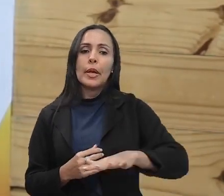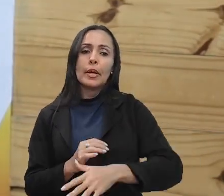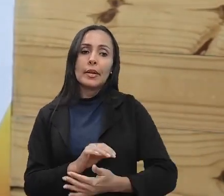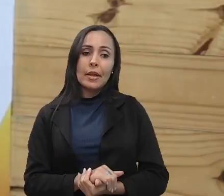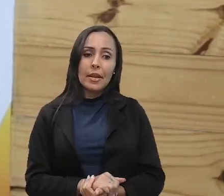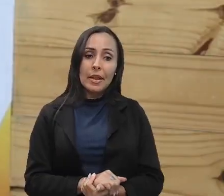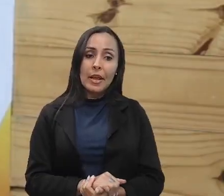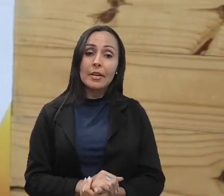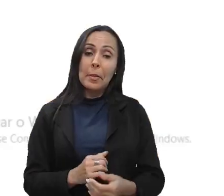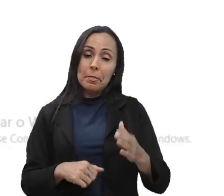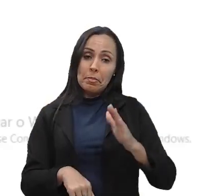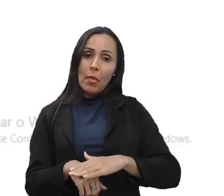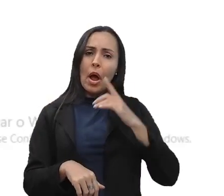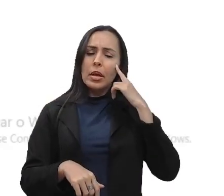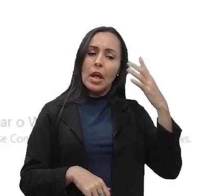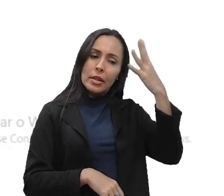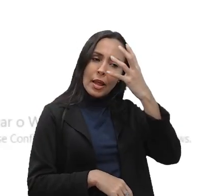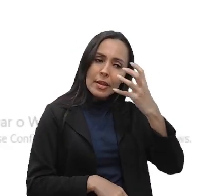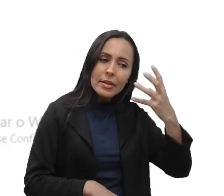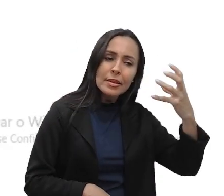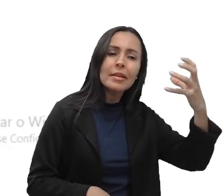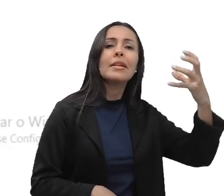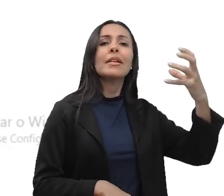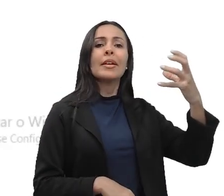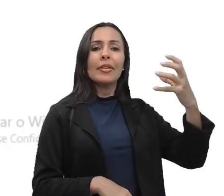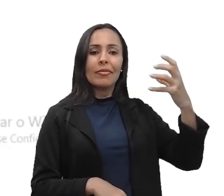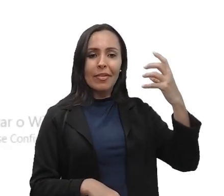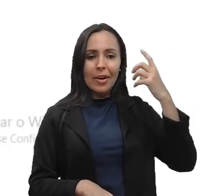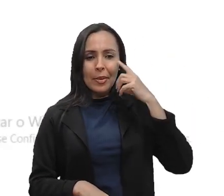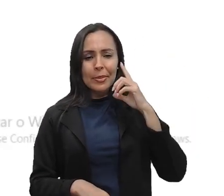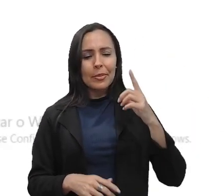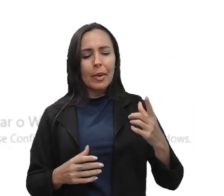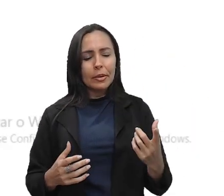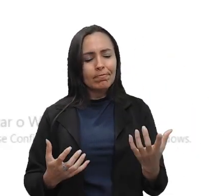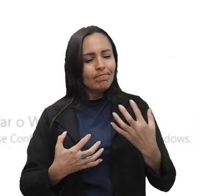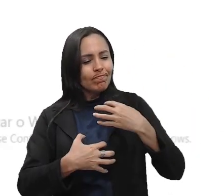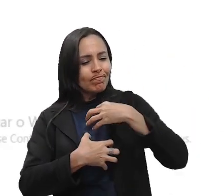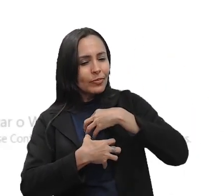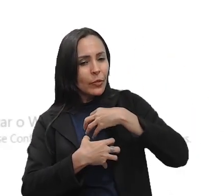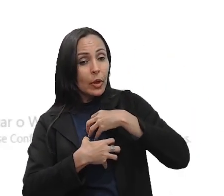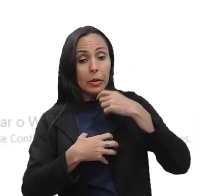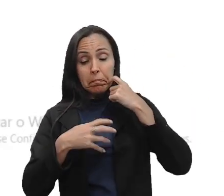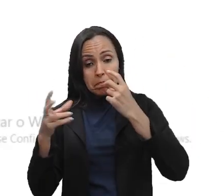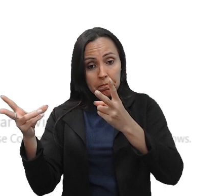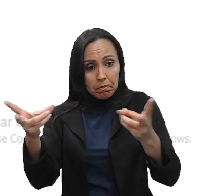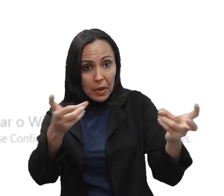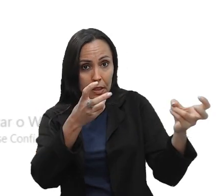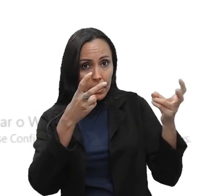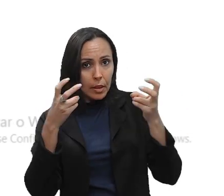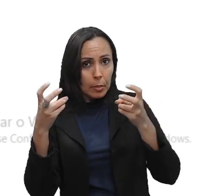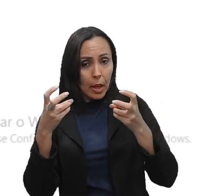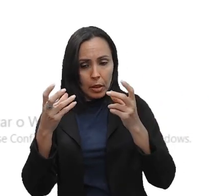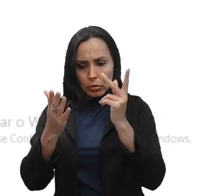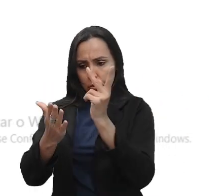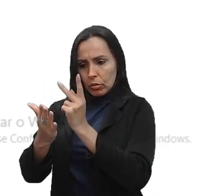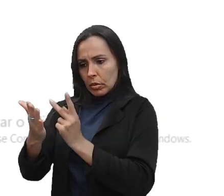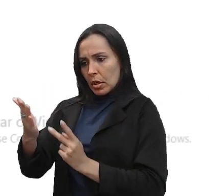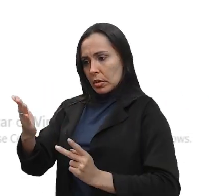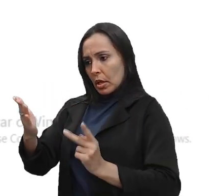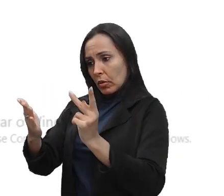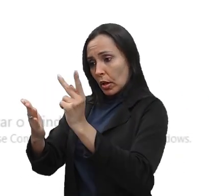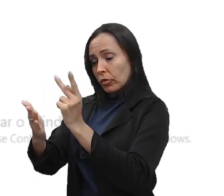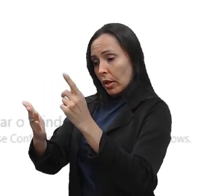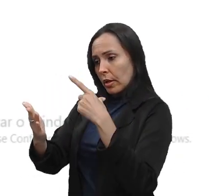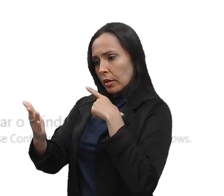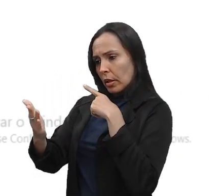torna muito mais atrativa, né, muito mais intuitiva. Se a gente perceber através desse desenho, a gente tem aí